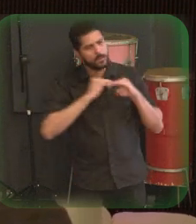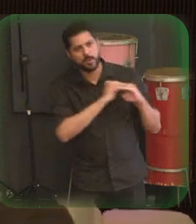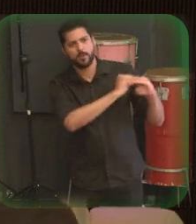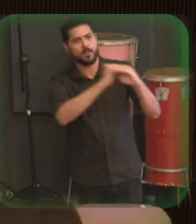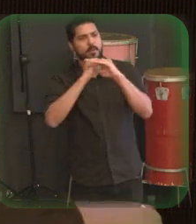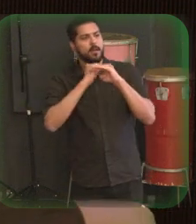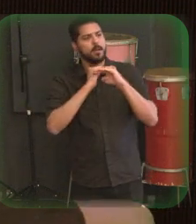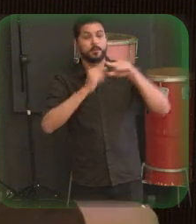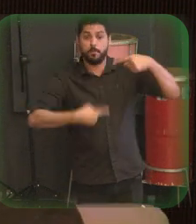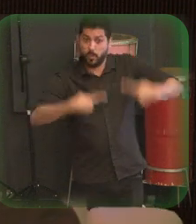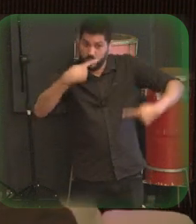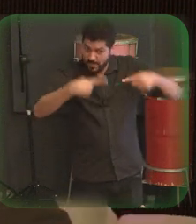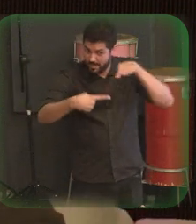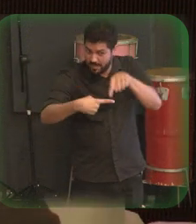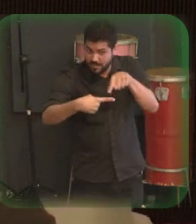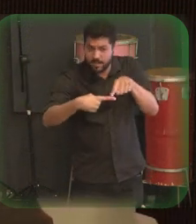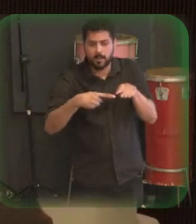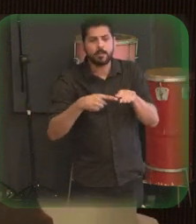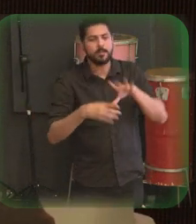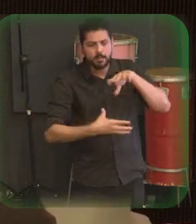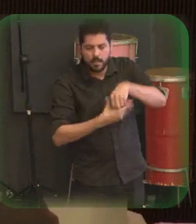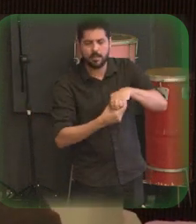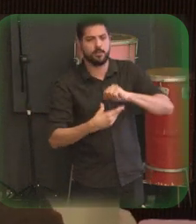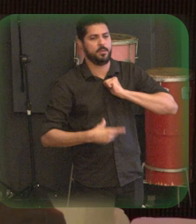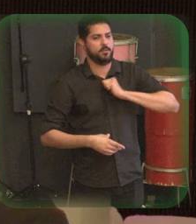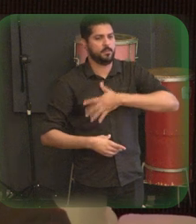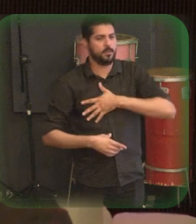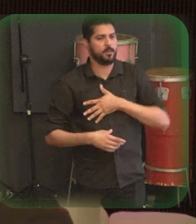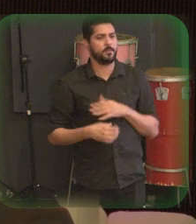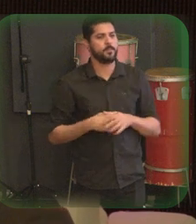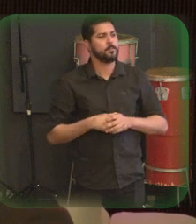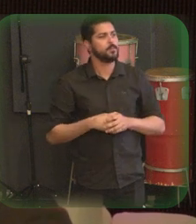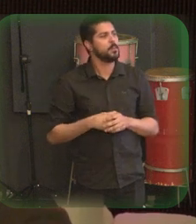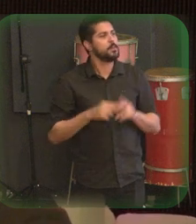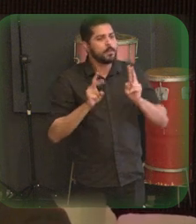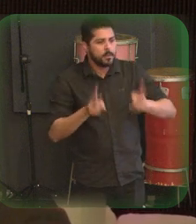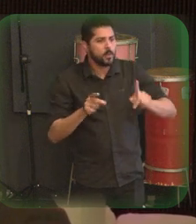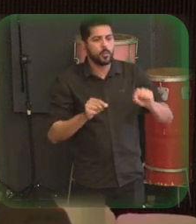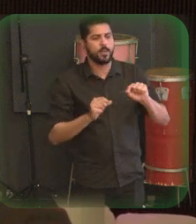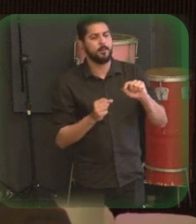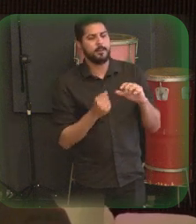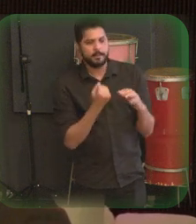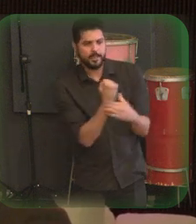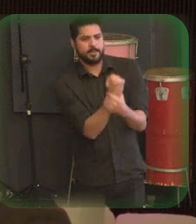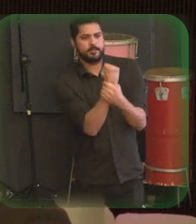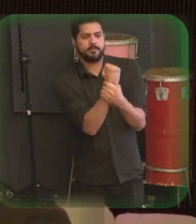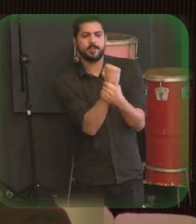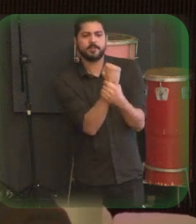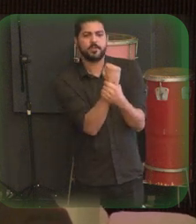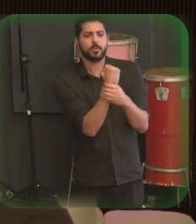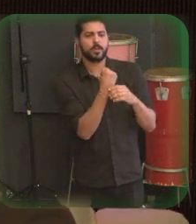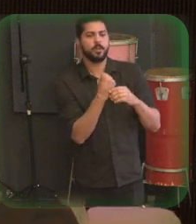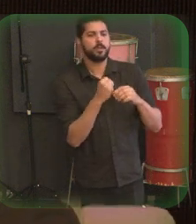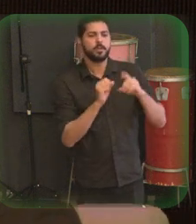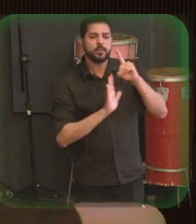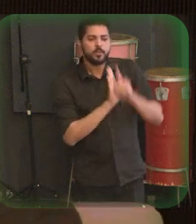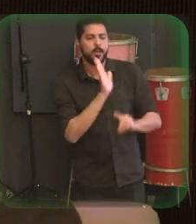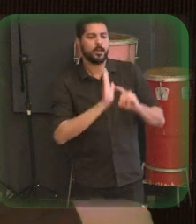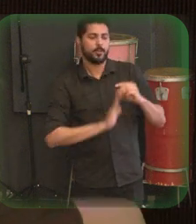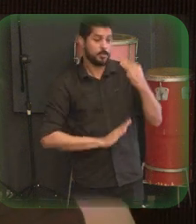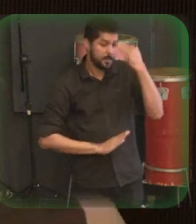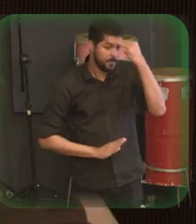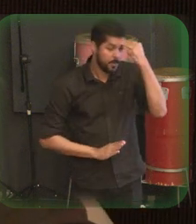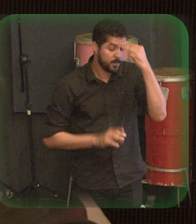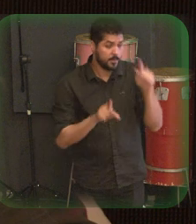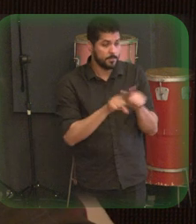Igualdade política em todos os espaços do Instituto Federal de Pernambuco. Cultivo e preservação do direito à memória, à ancestralidade,